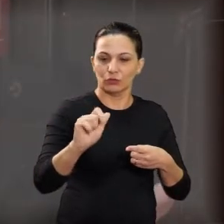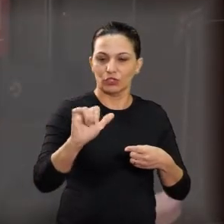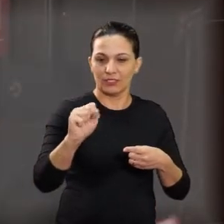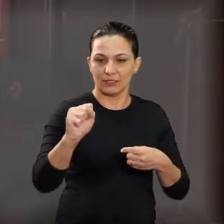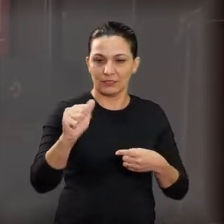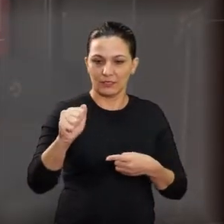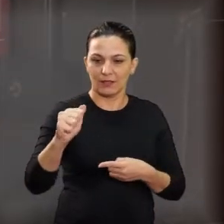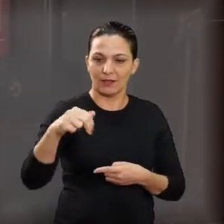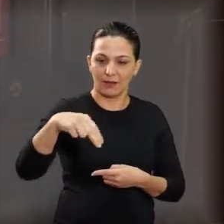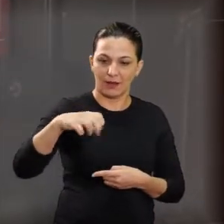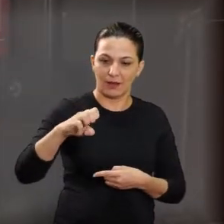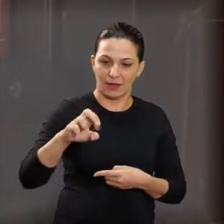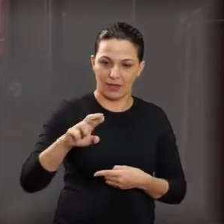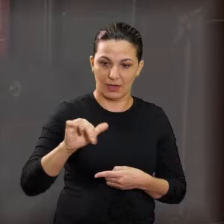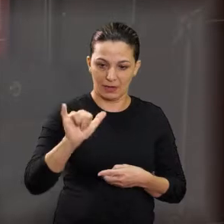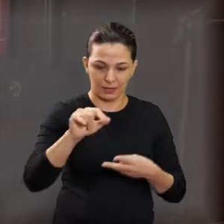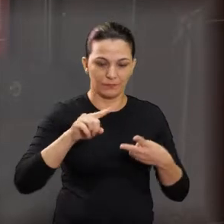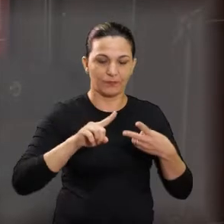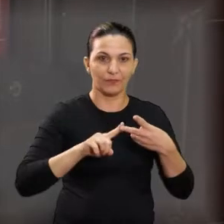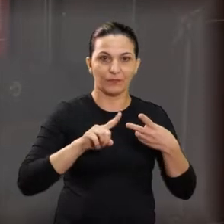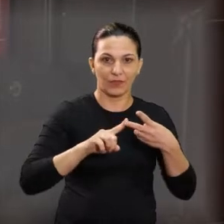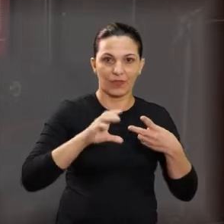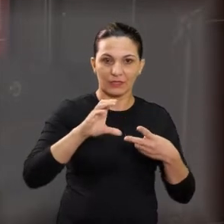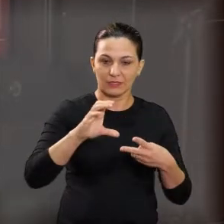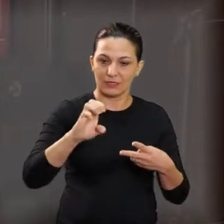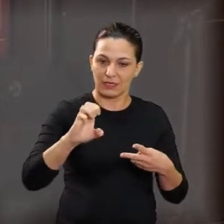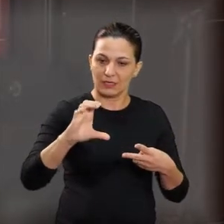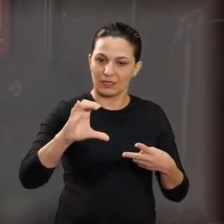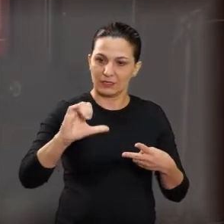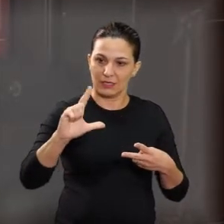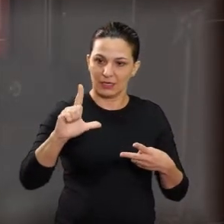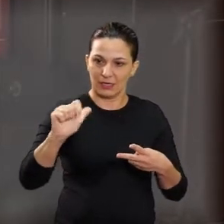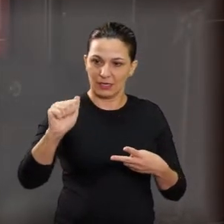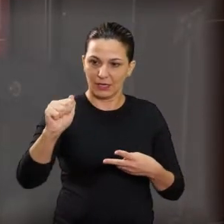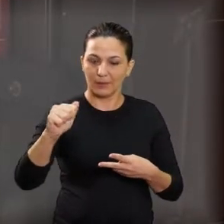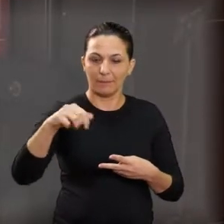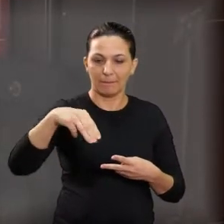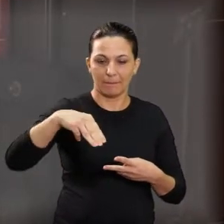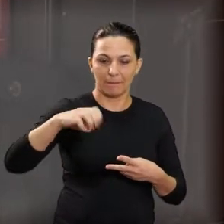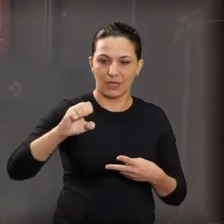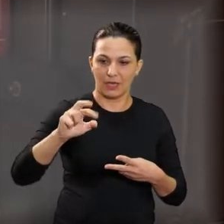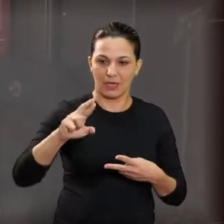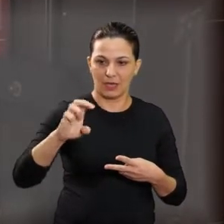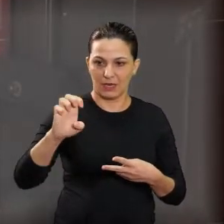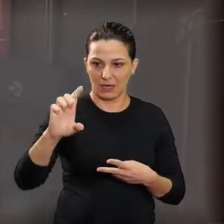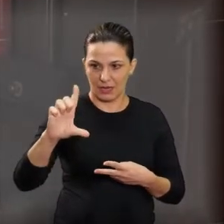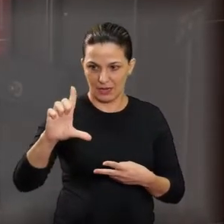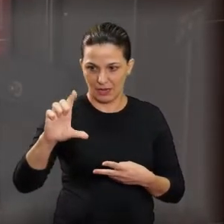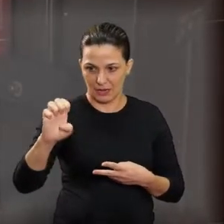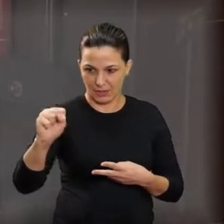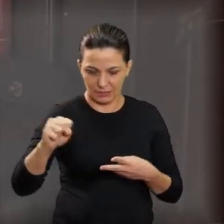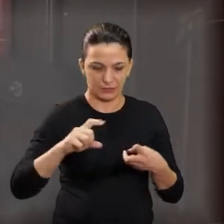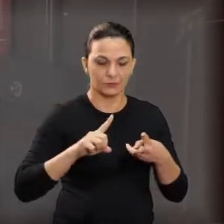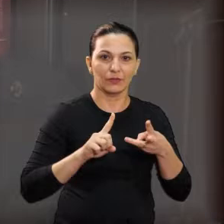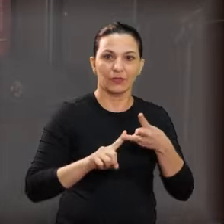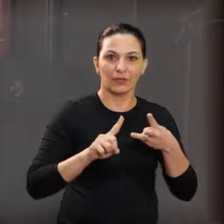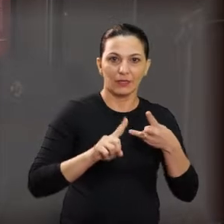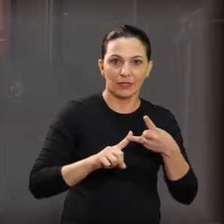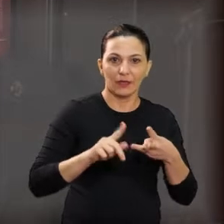pegar 3 poetas no início, que era a Dalgisa Neri, a Cecília Meirelles e a Henriqueta Lisboa, que eram